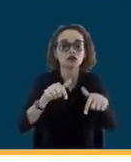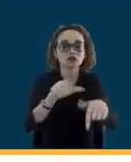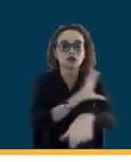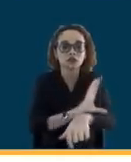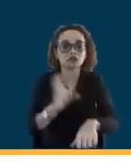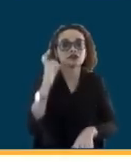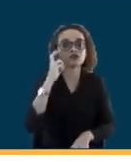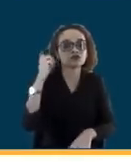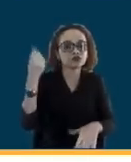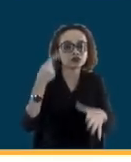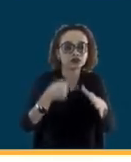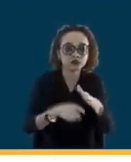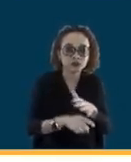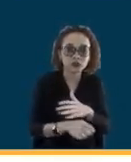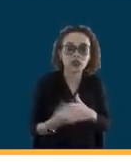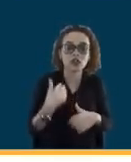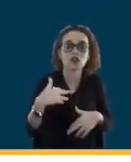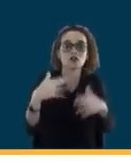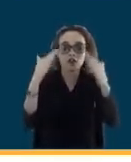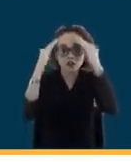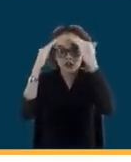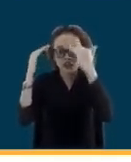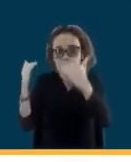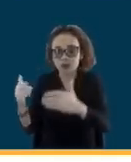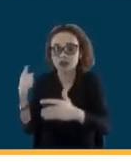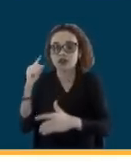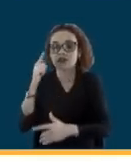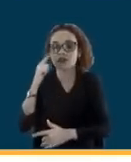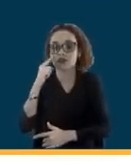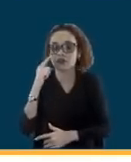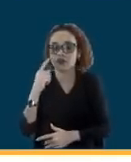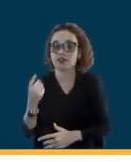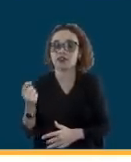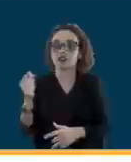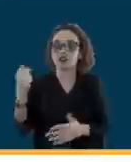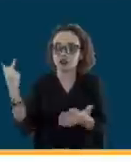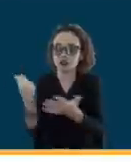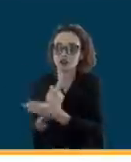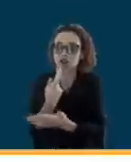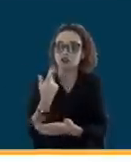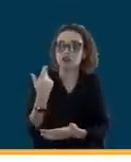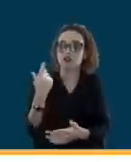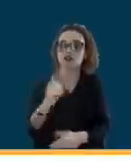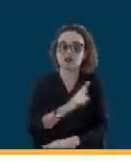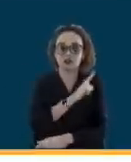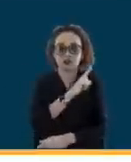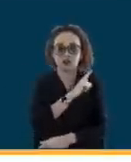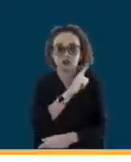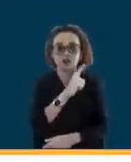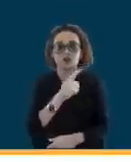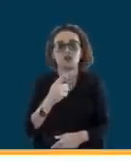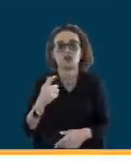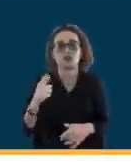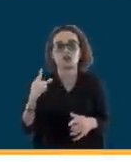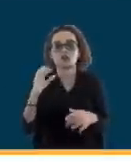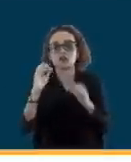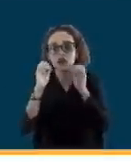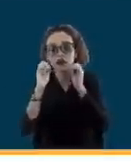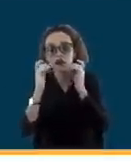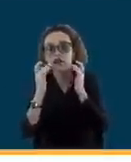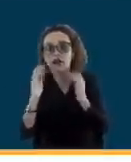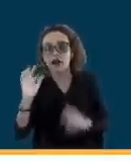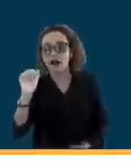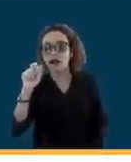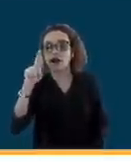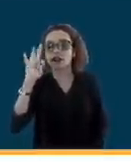cultural, é o respeito que eu vejo de novo acontecendo dos gestores pelos seus artistas, pelos seus produtores,